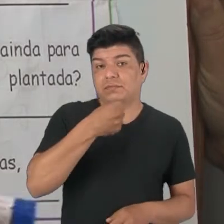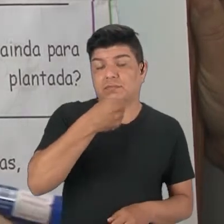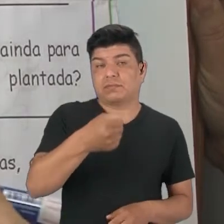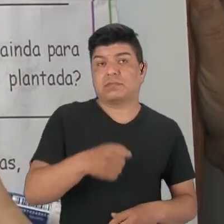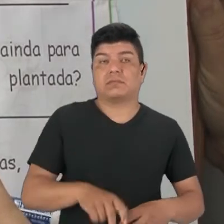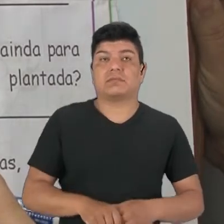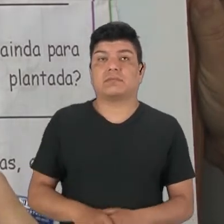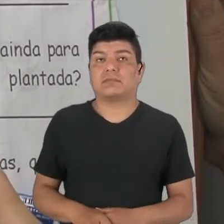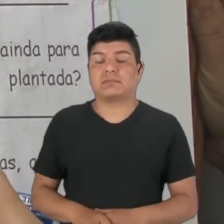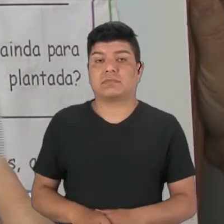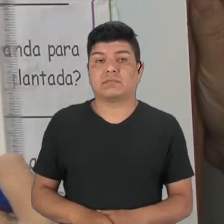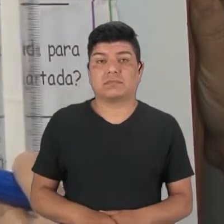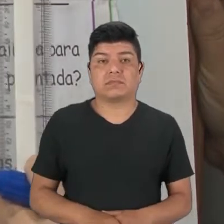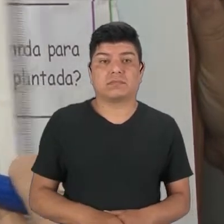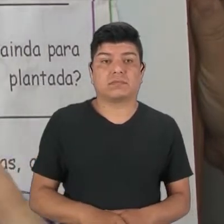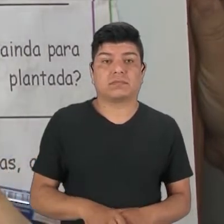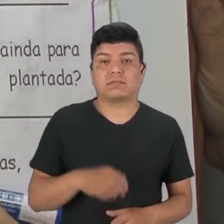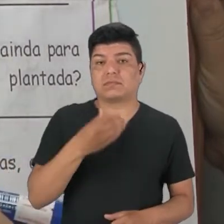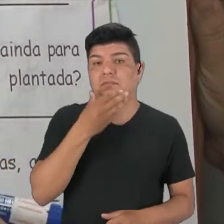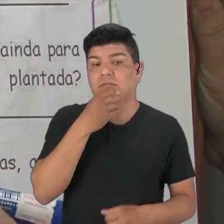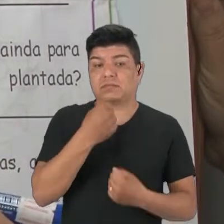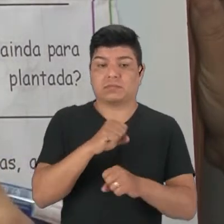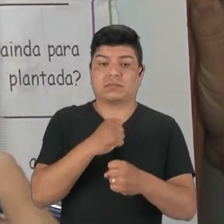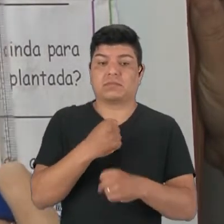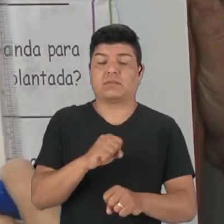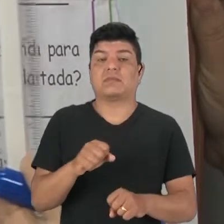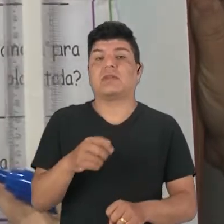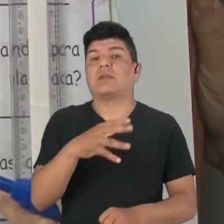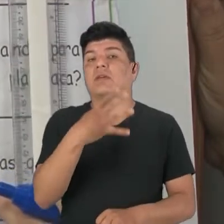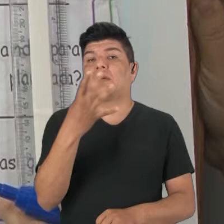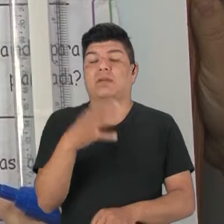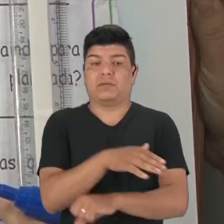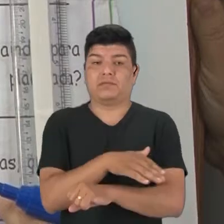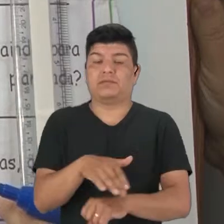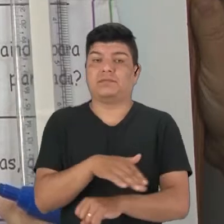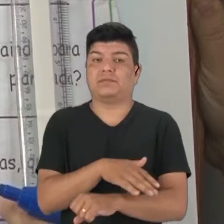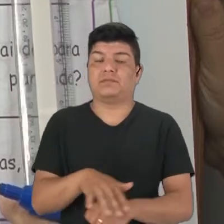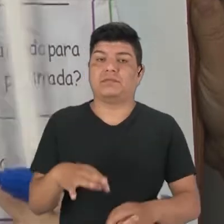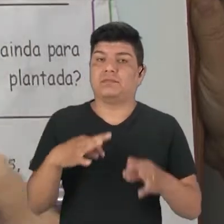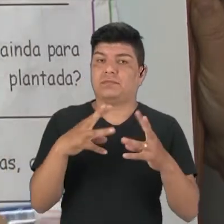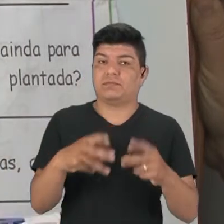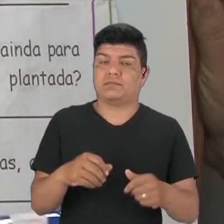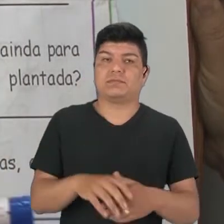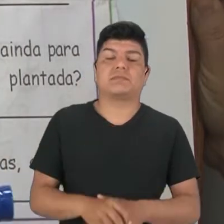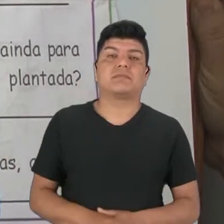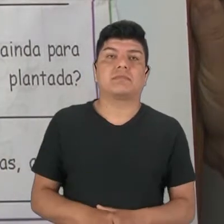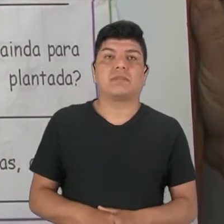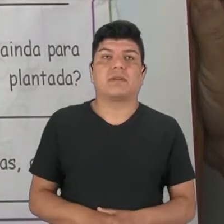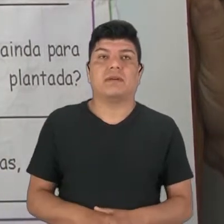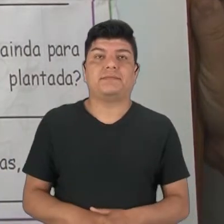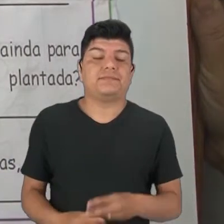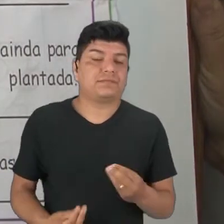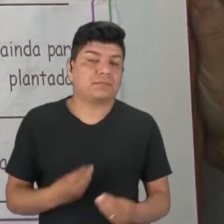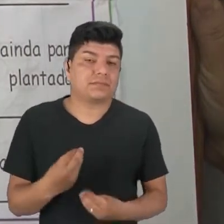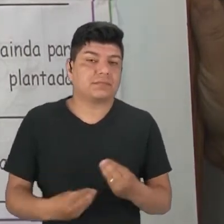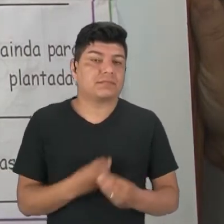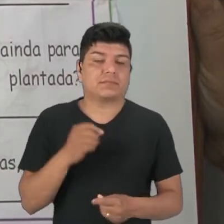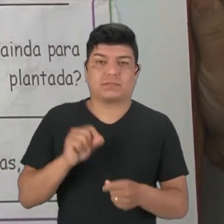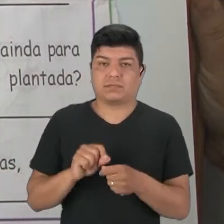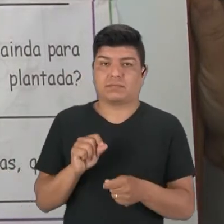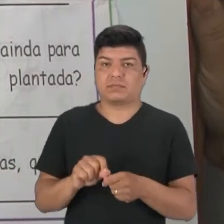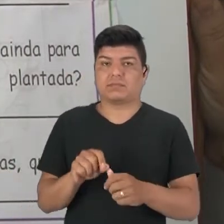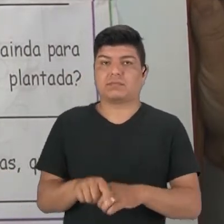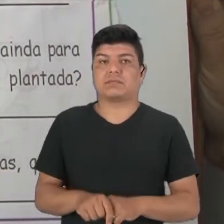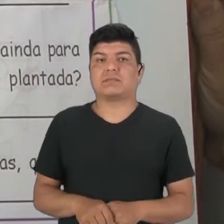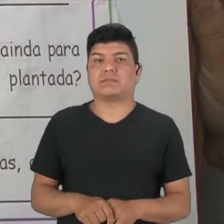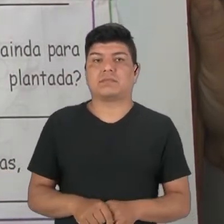entrevistados garis no total. Quantos garis foram entrevistados no total? Aí, como é que eu faço? Eu